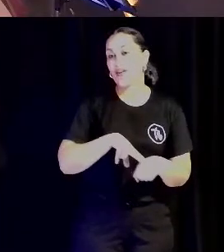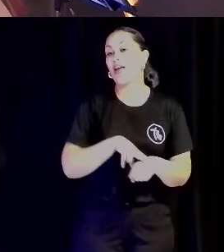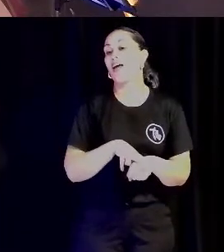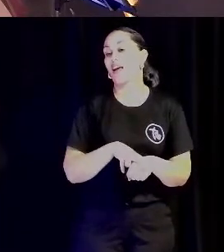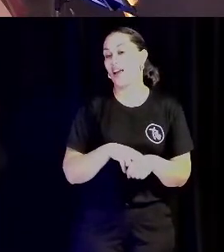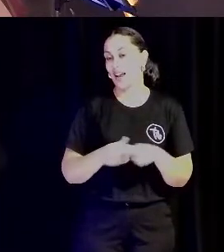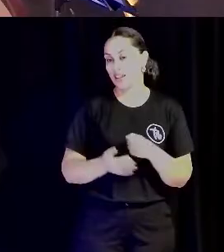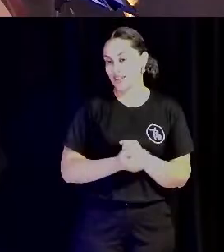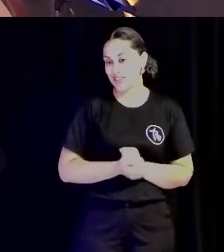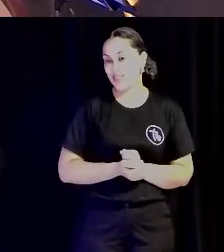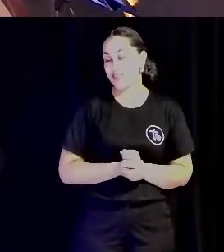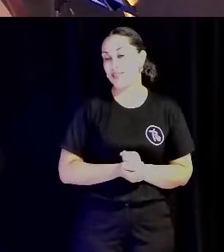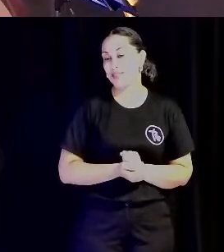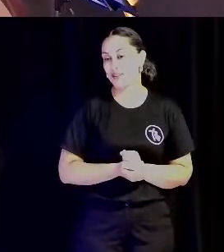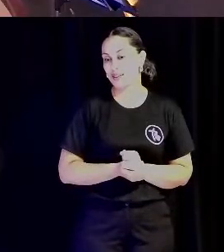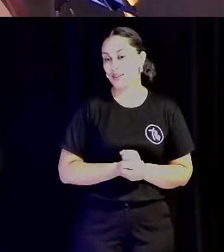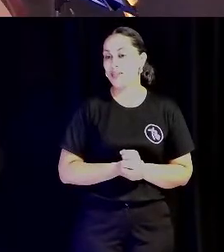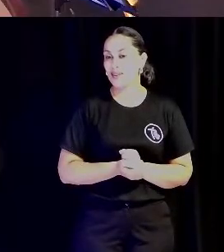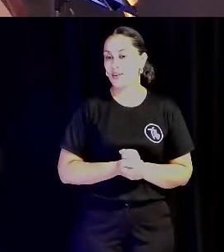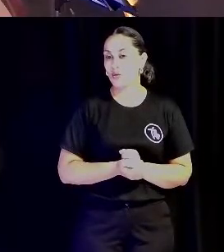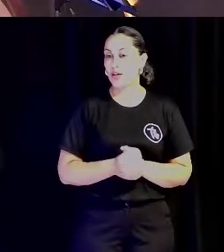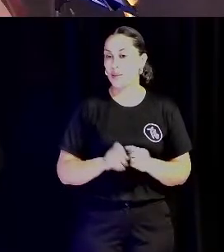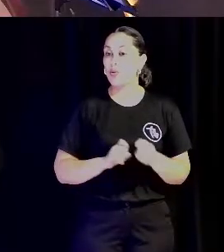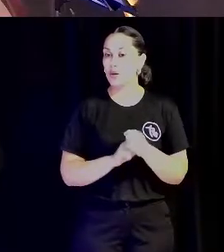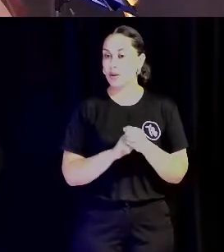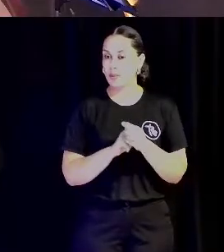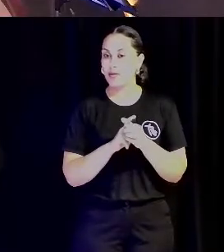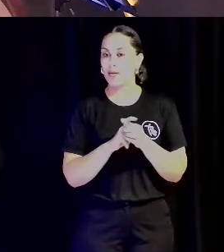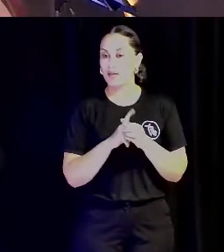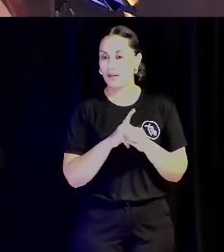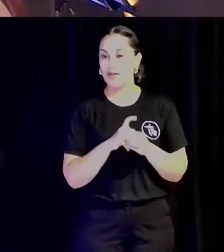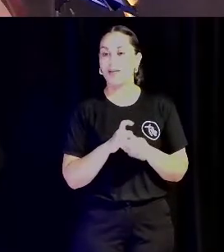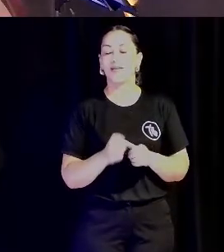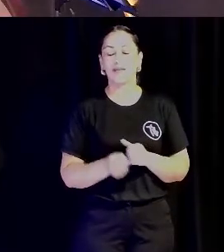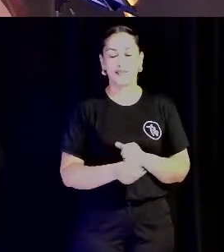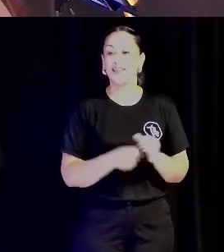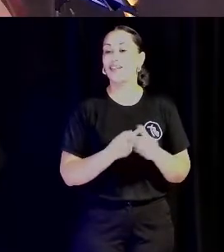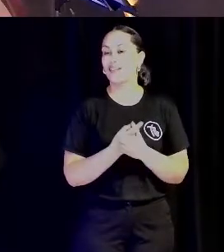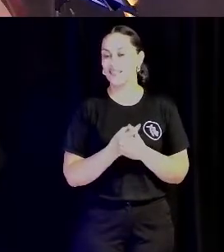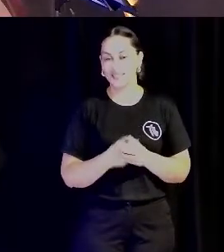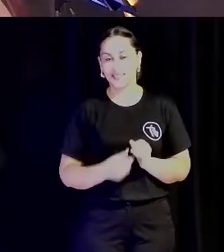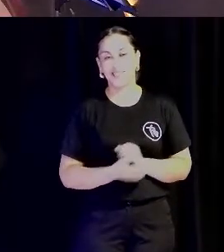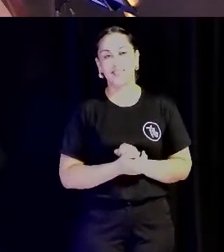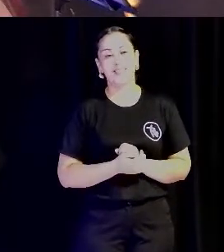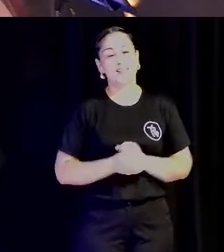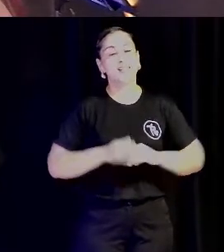Quantas vezes, não poucas, reclamamos das circunstâncias